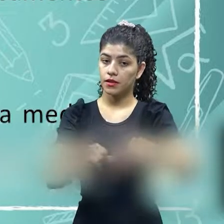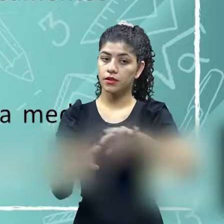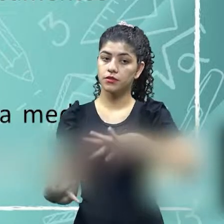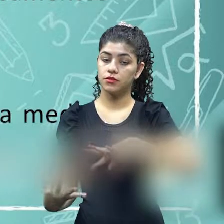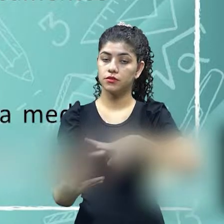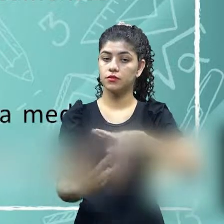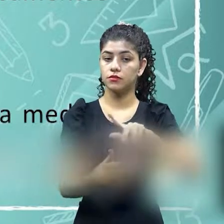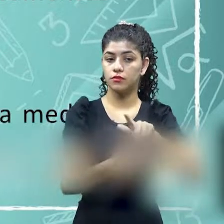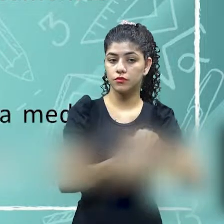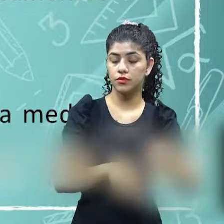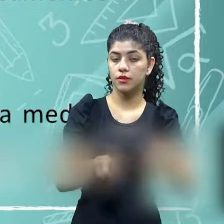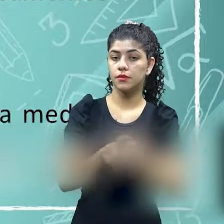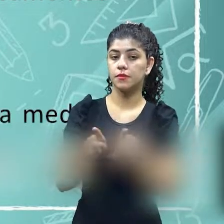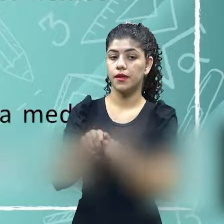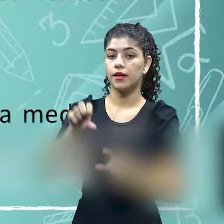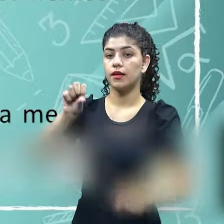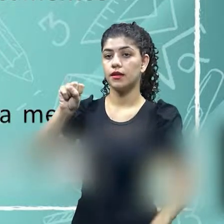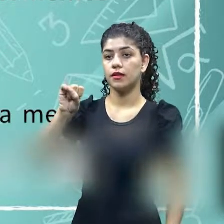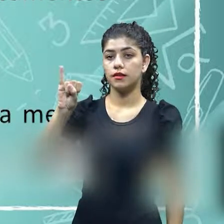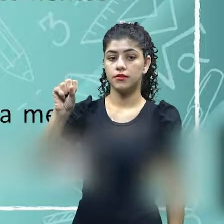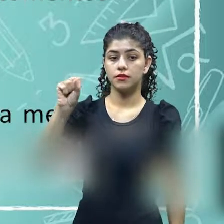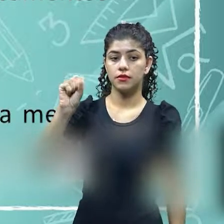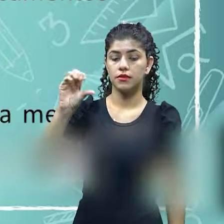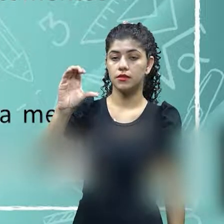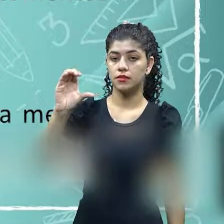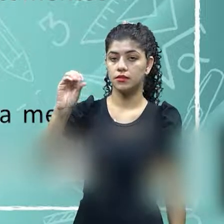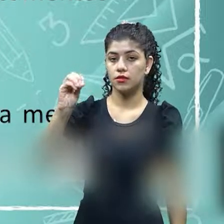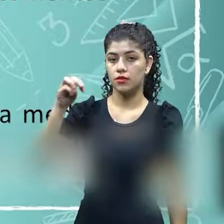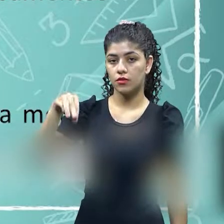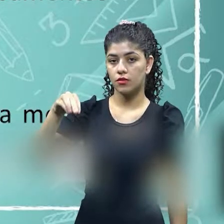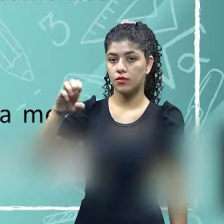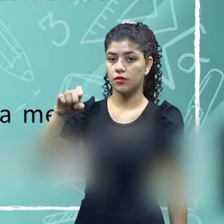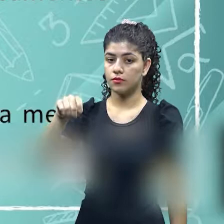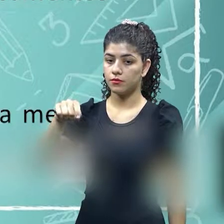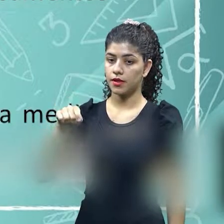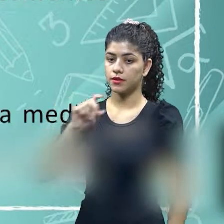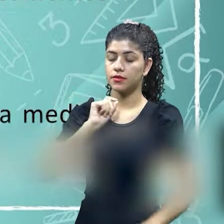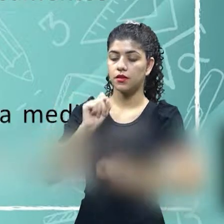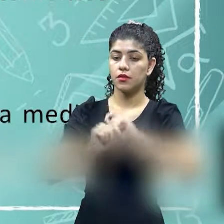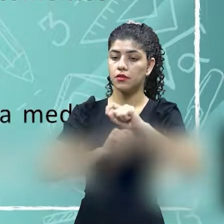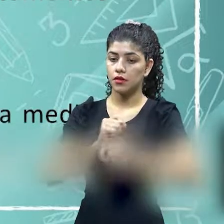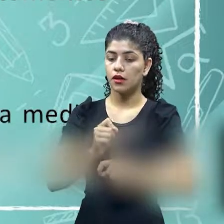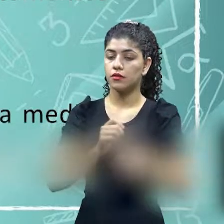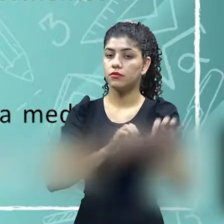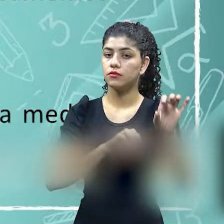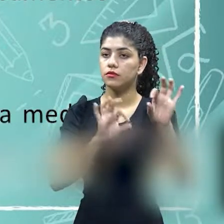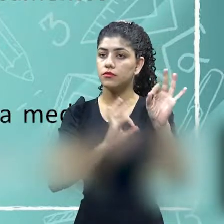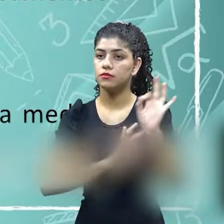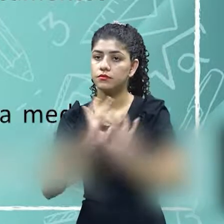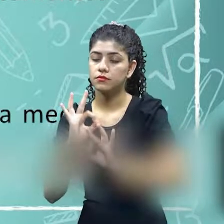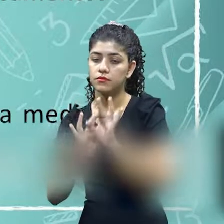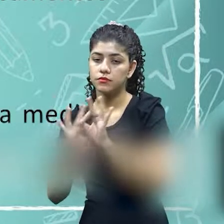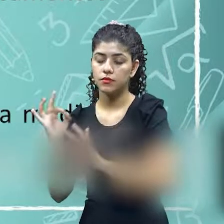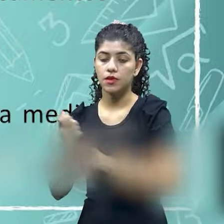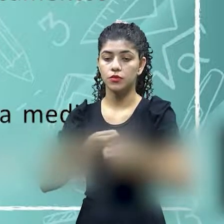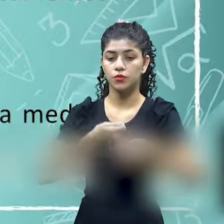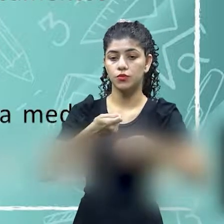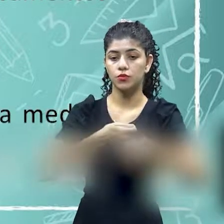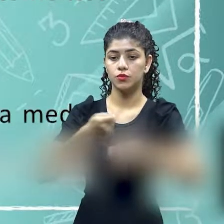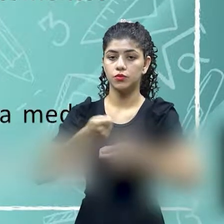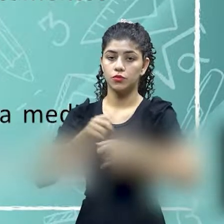a sigla SISCOMEX. É um instrumento informatizado por meio do qual é exercido o controle governamental do